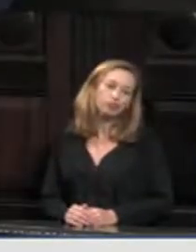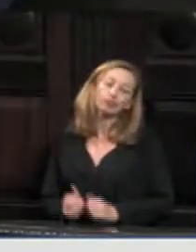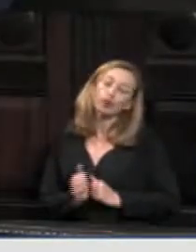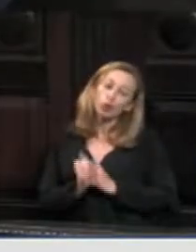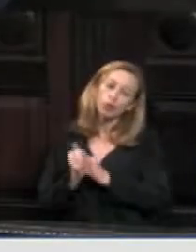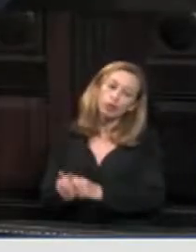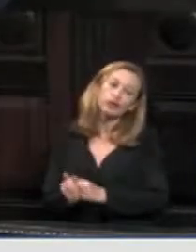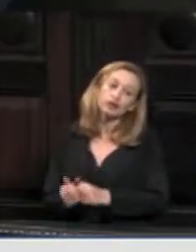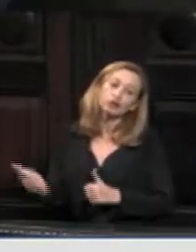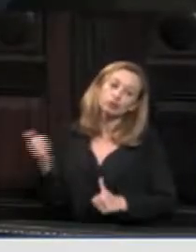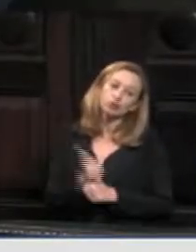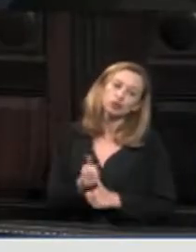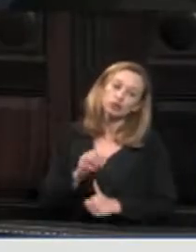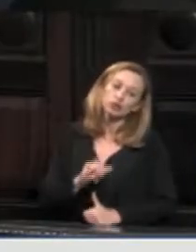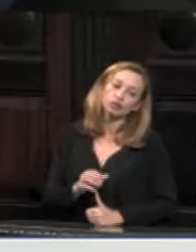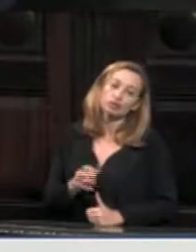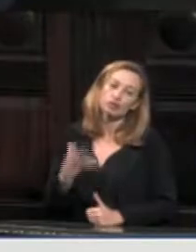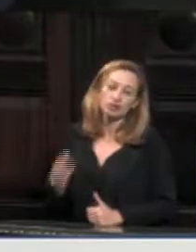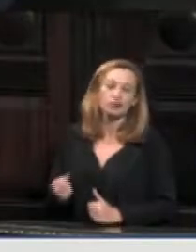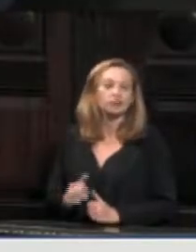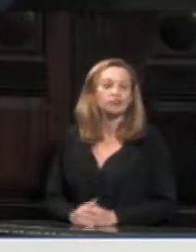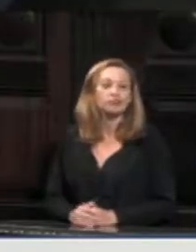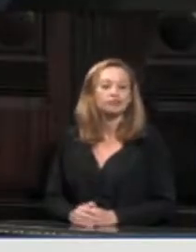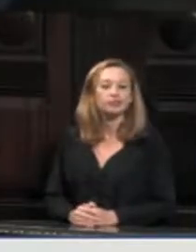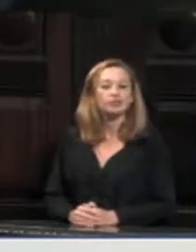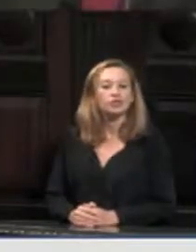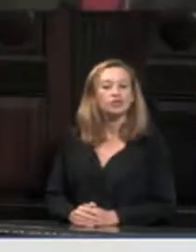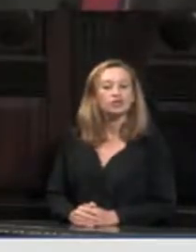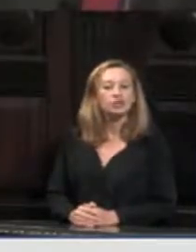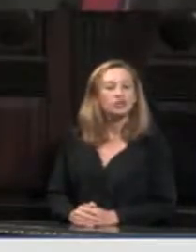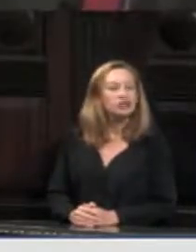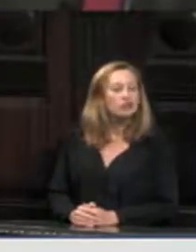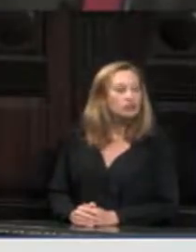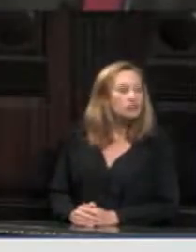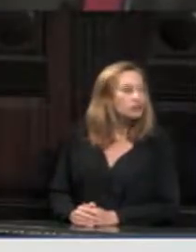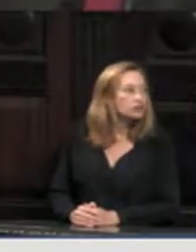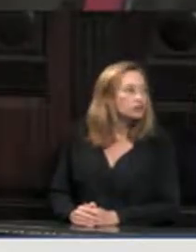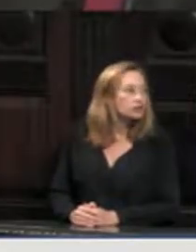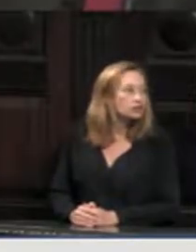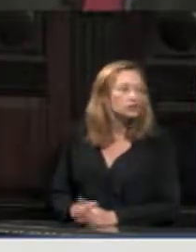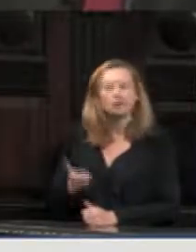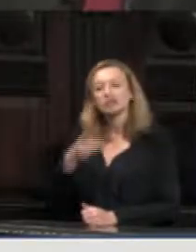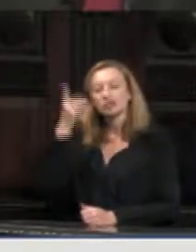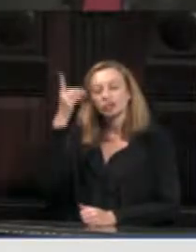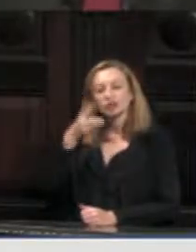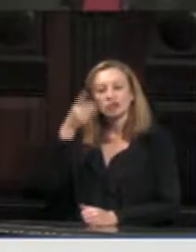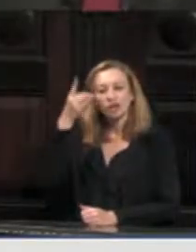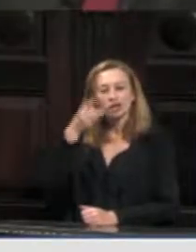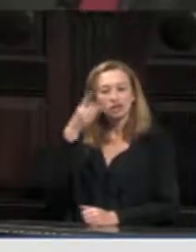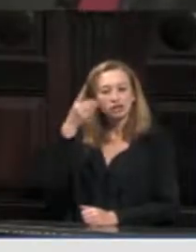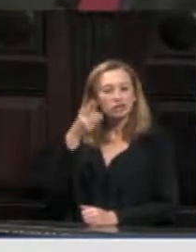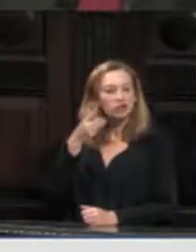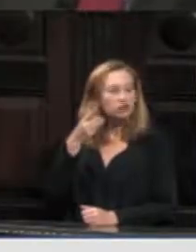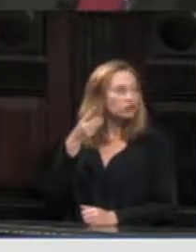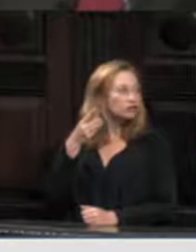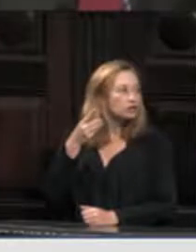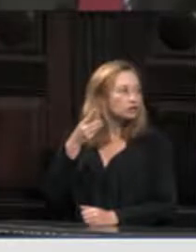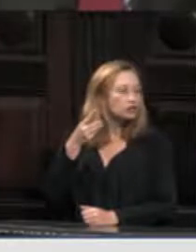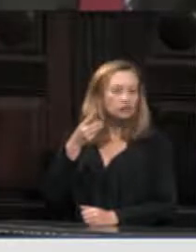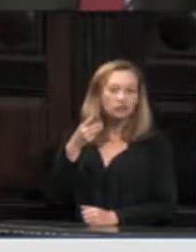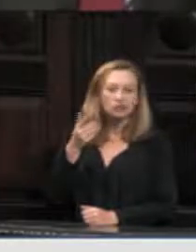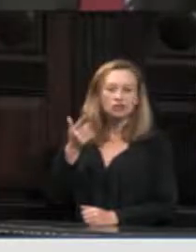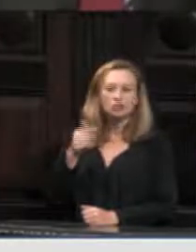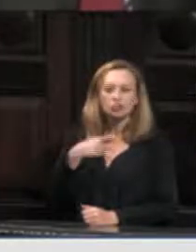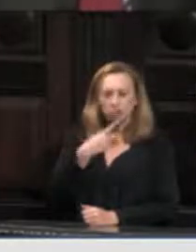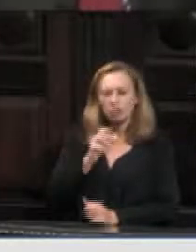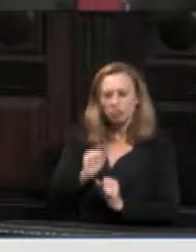Acompanhando o substitutivo, voto é favorável. Pela Comissão de Tributação, Controle da Arrecadação, deputado pode dar parecer ao substitutivo